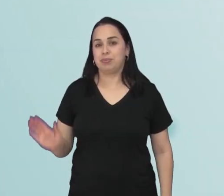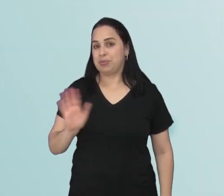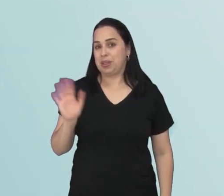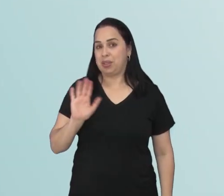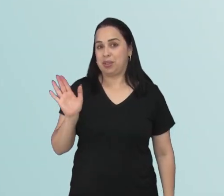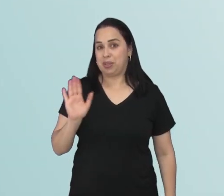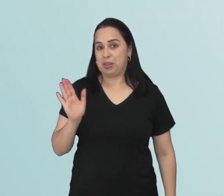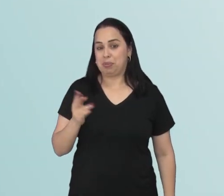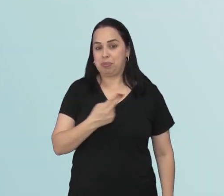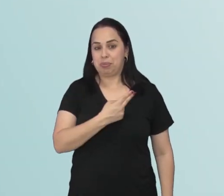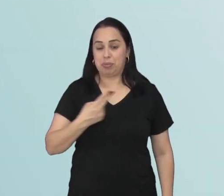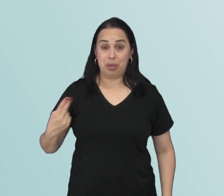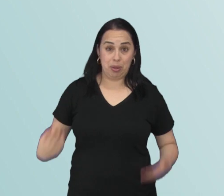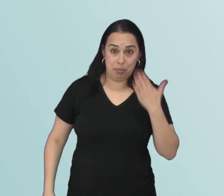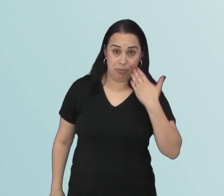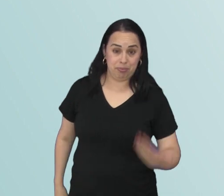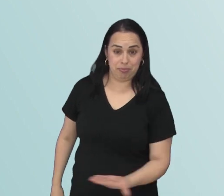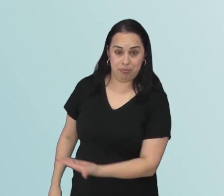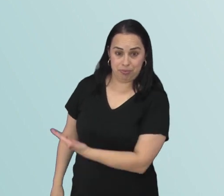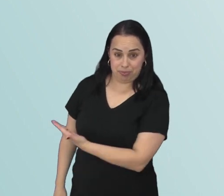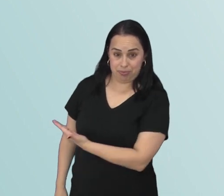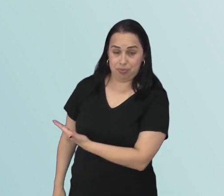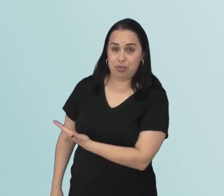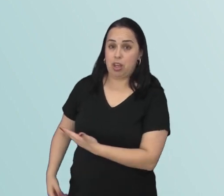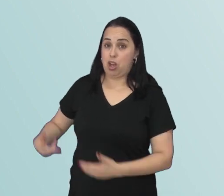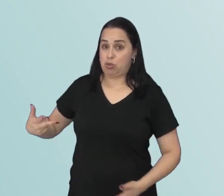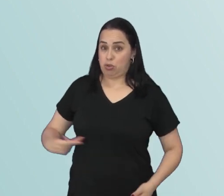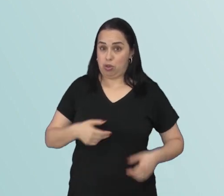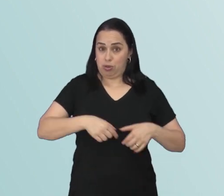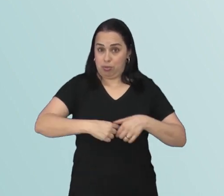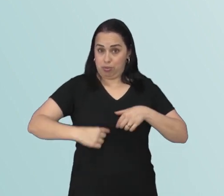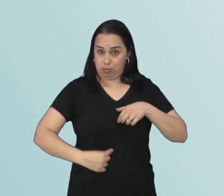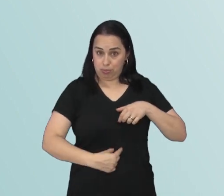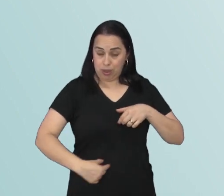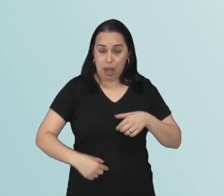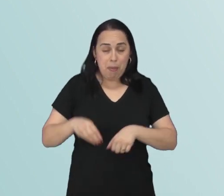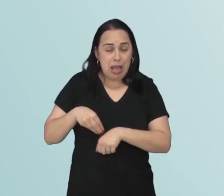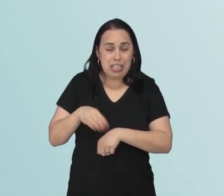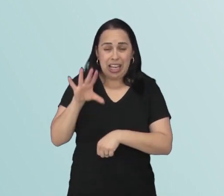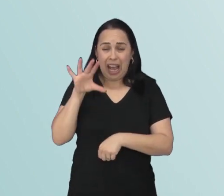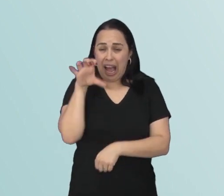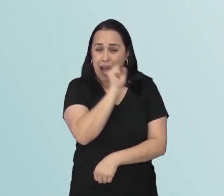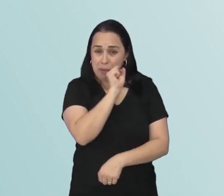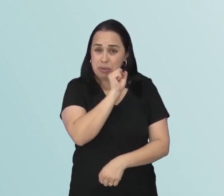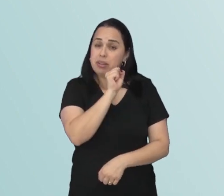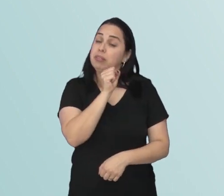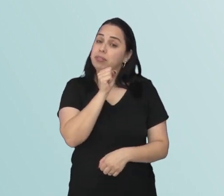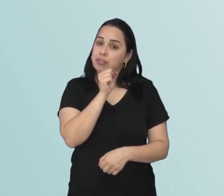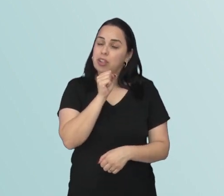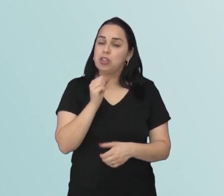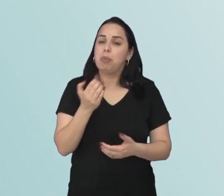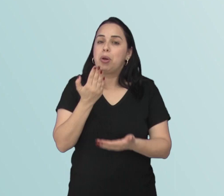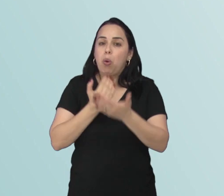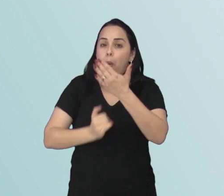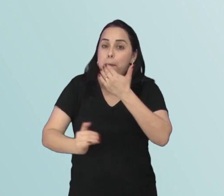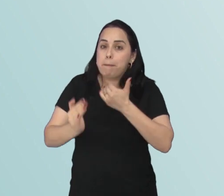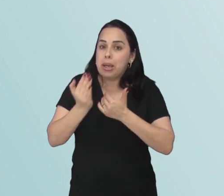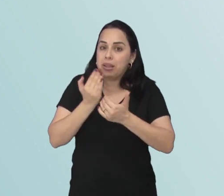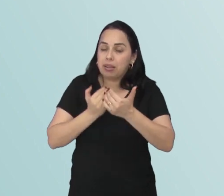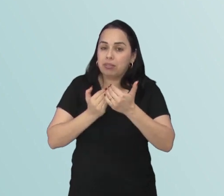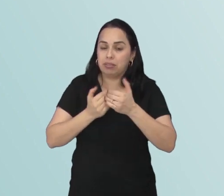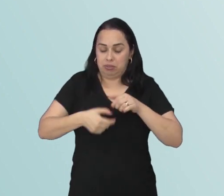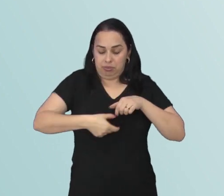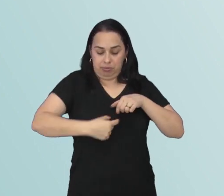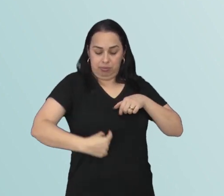Oi, tudo bem? Meu nome é Gustavo Rachid, eu sou cirurgião do aparelho digestivo e eu vim dar uma dica rápida de saúde para você sobre alimentação. O